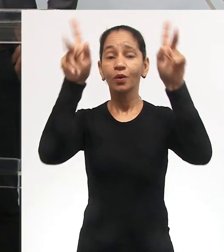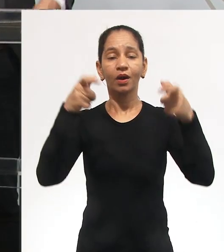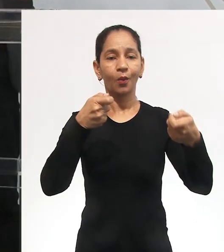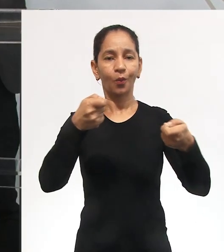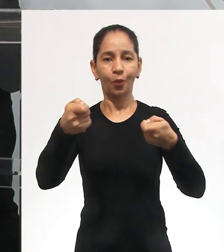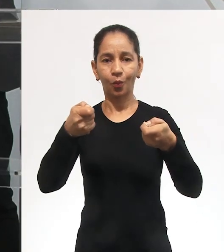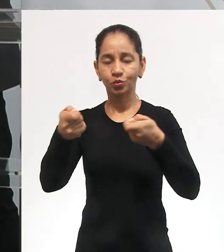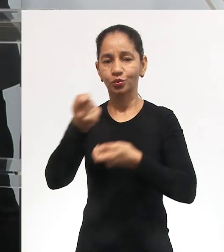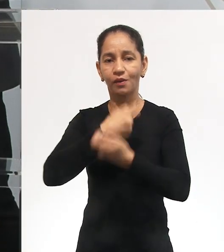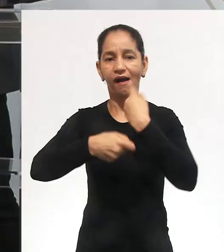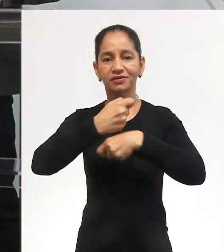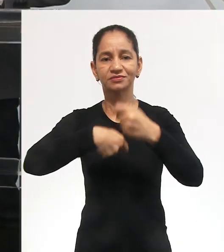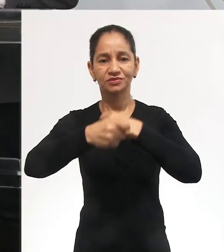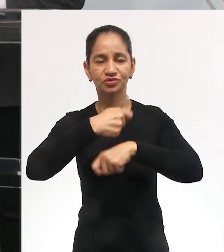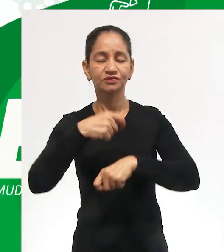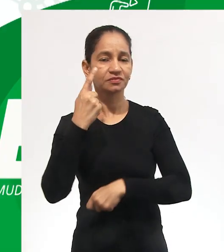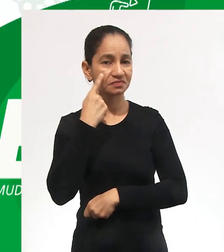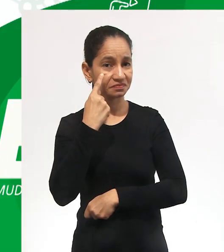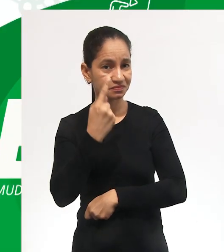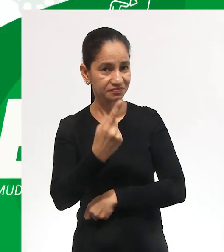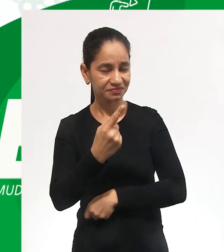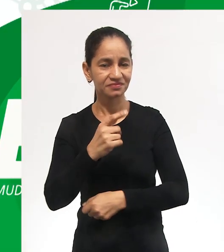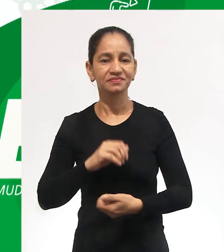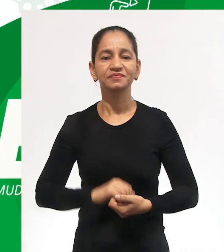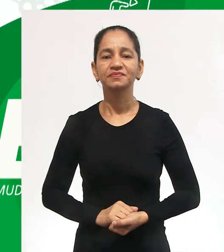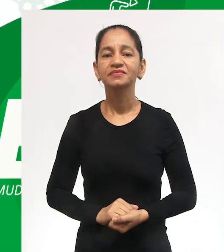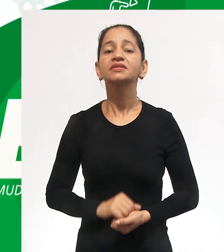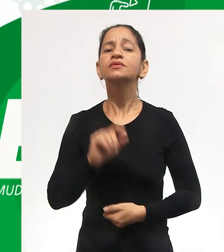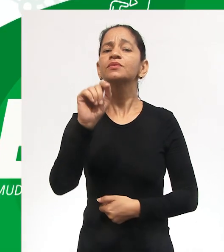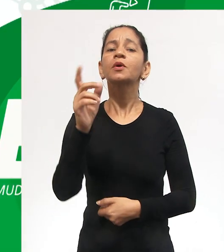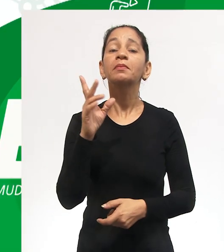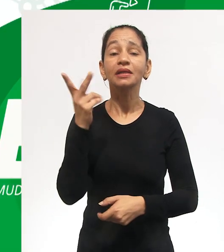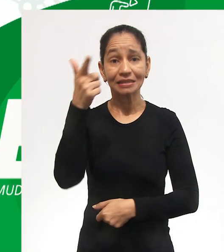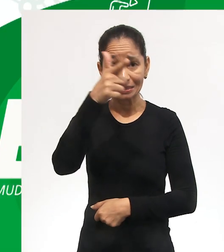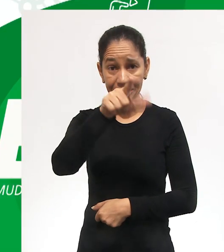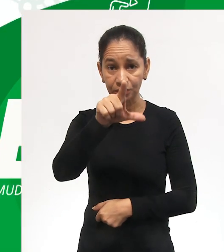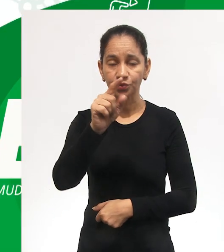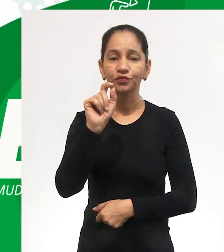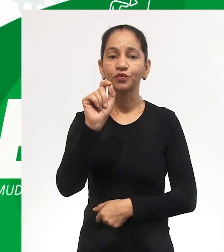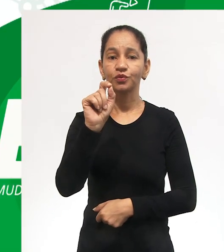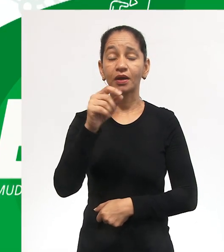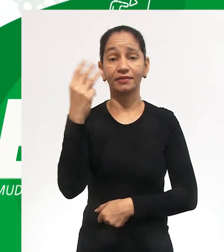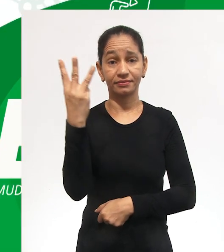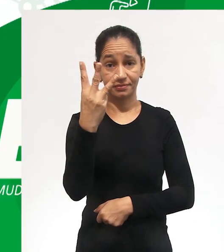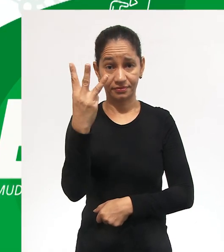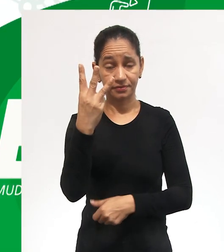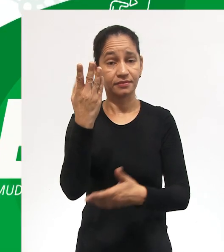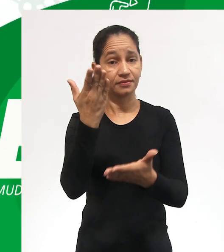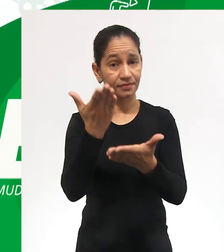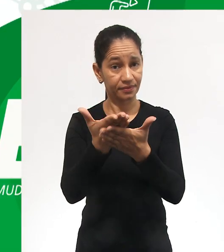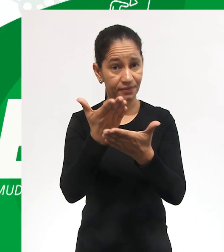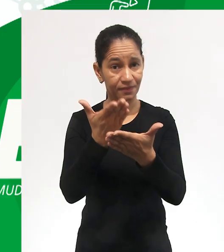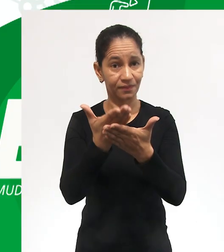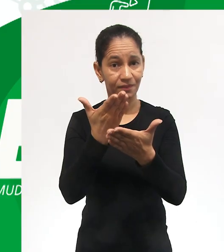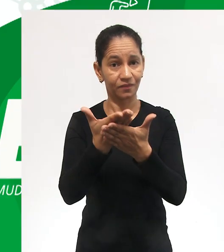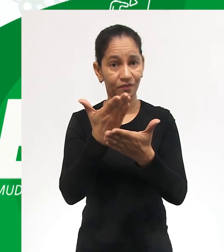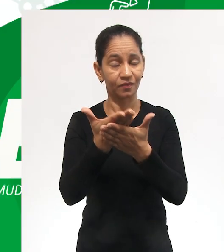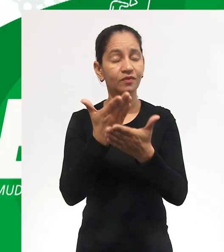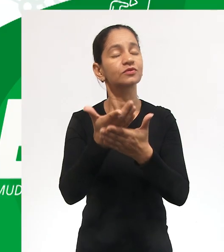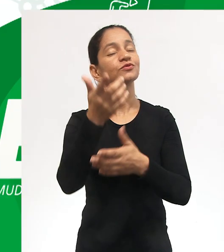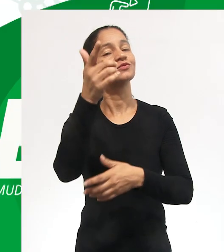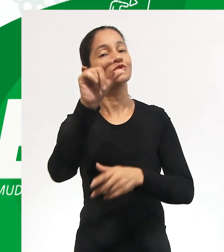né, administrativo. Vamos dar uma olhadinha no slide aqui? Olha lá, ó. Só para reforçar com os senhores, né, terceira aula, né? E agora, né,